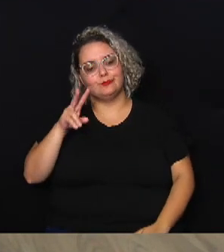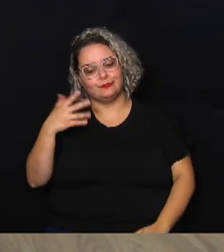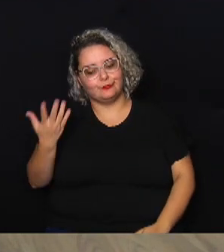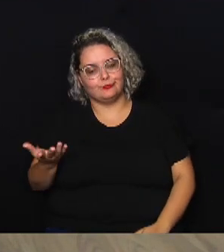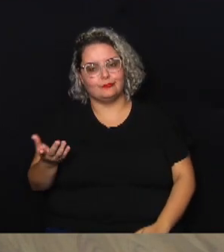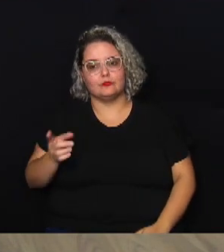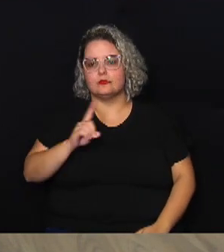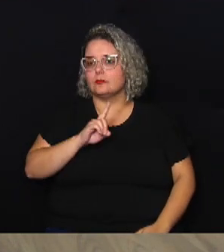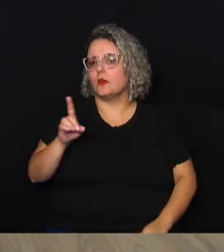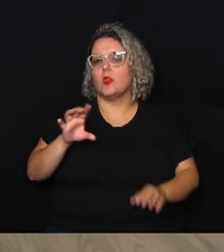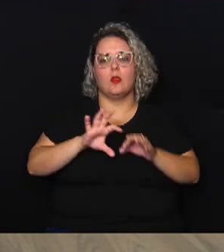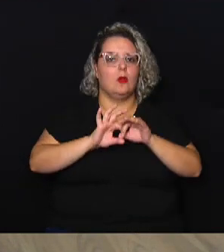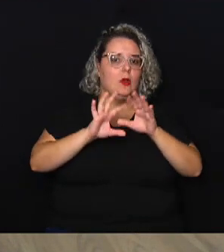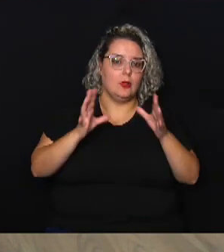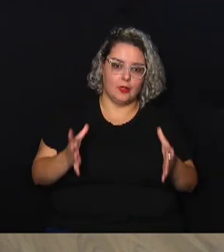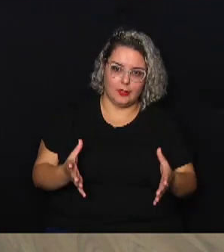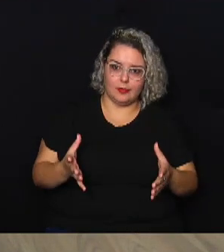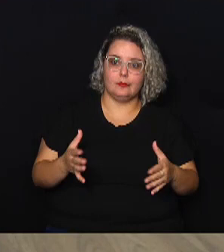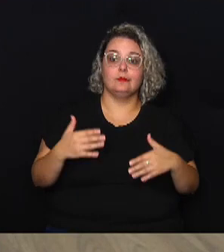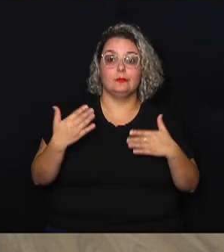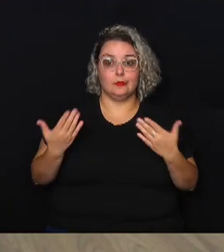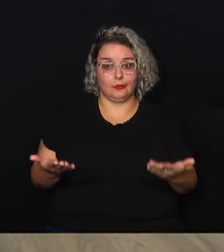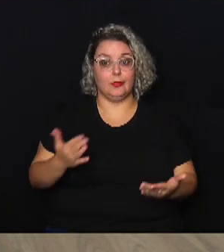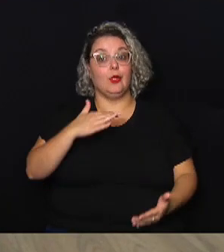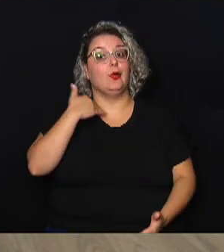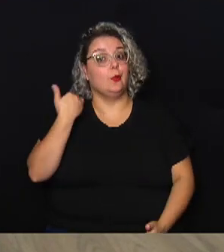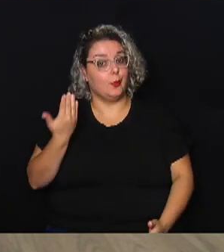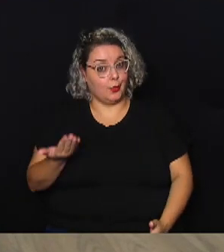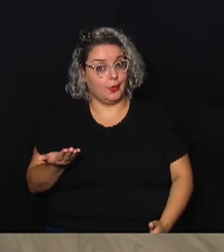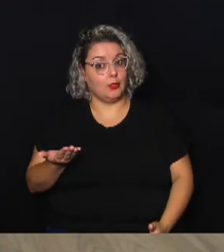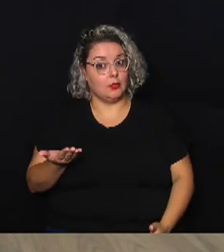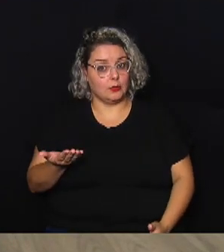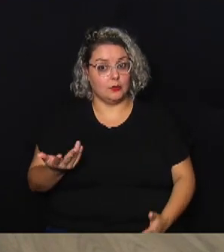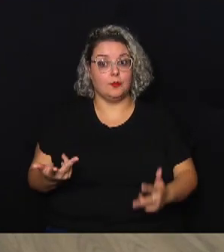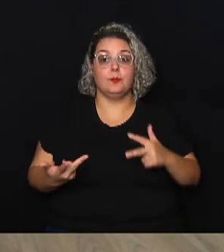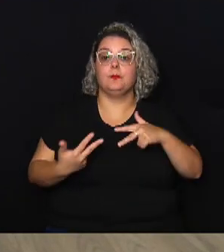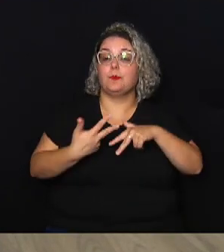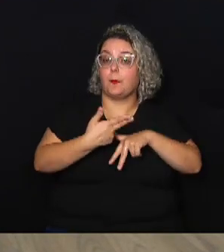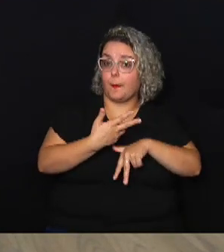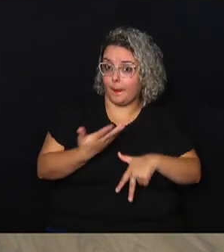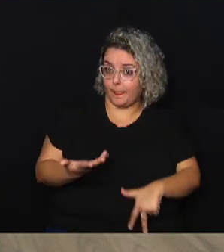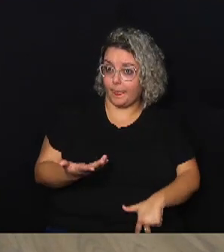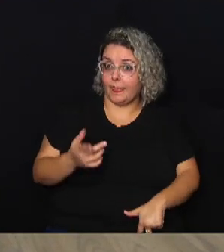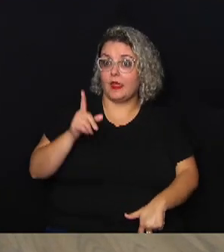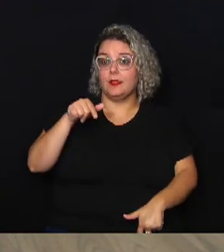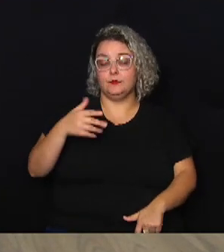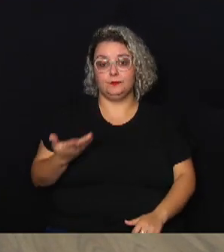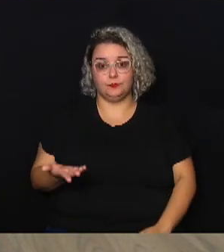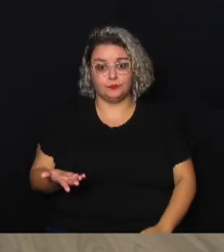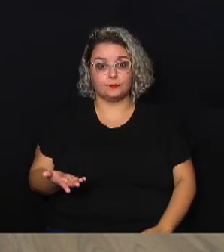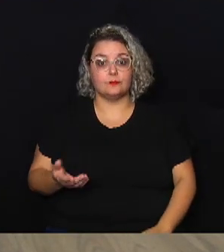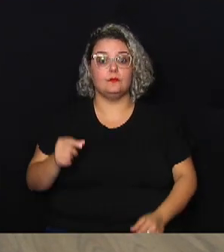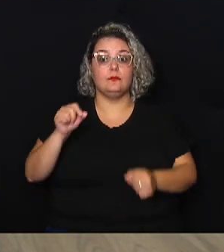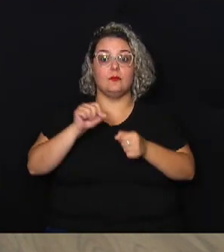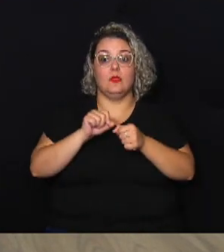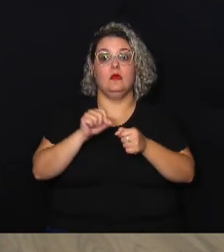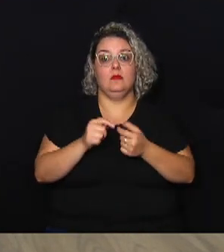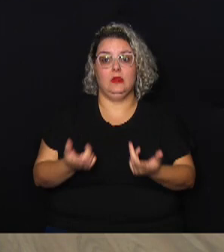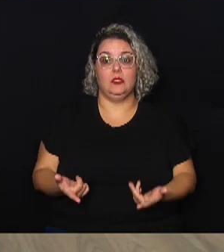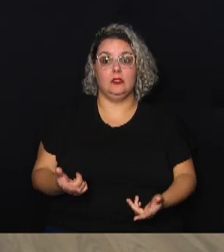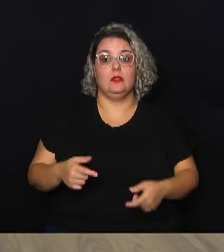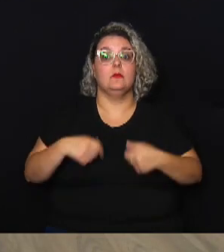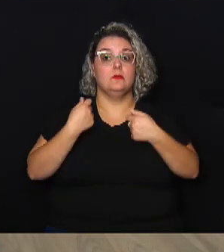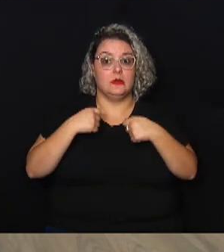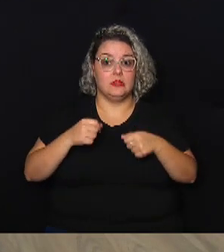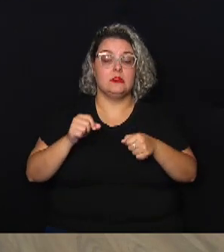era autorizada e a pessoa acaba morrendo. Apesar de ser uma cirurgia que é aí muito realizada, tem que ser